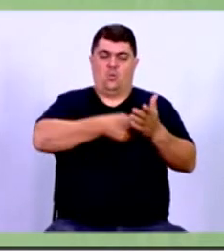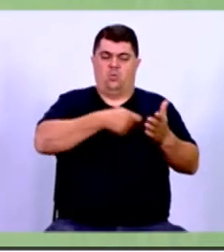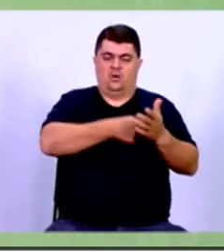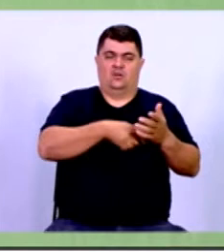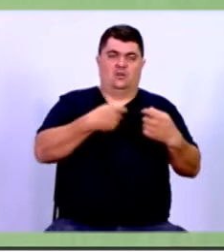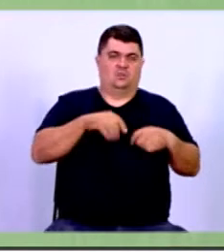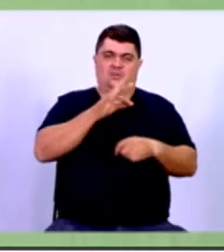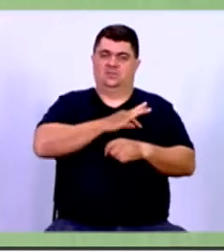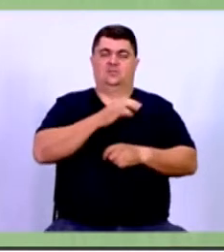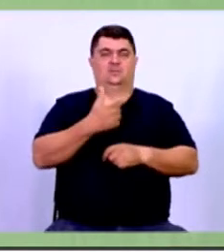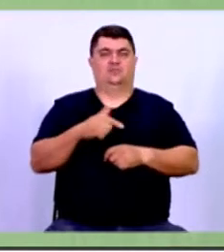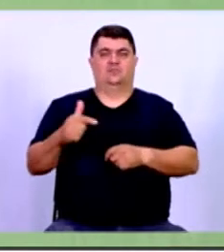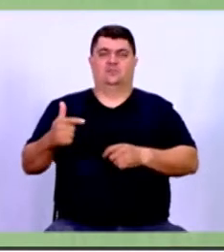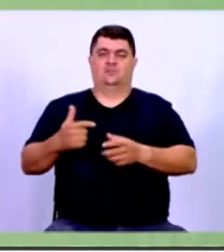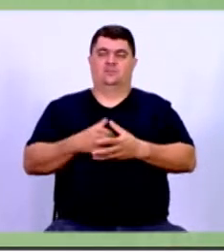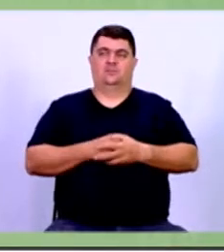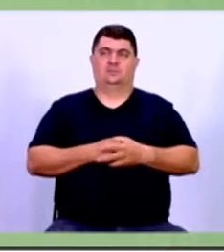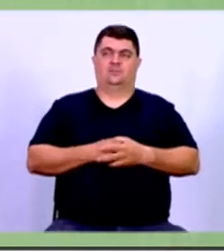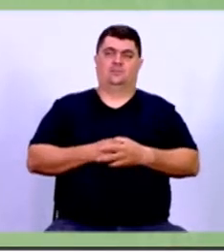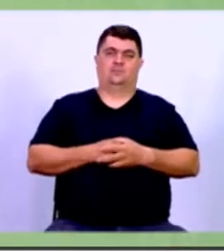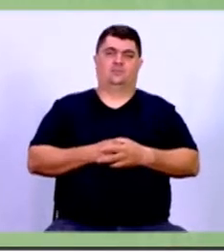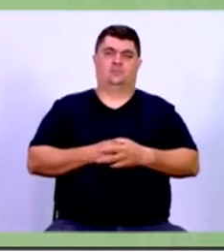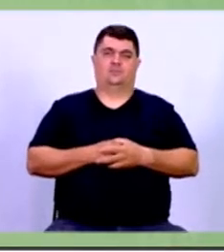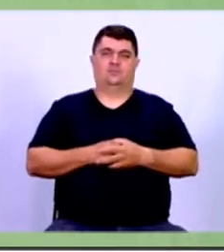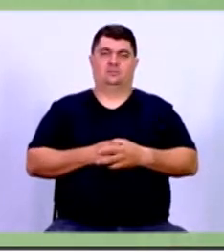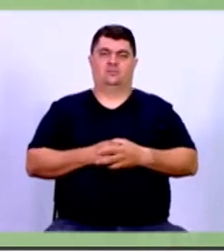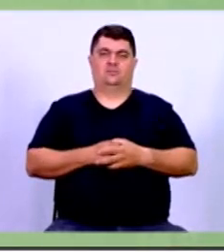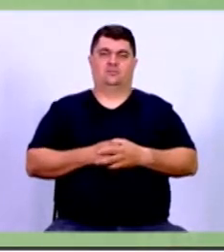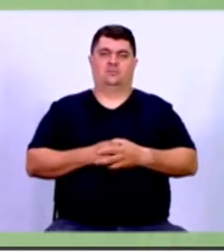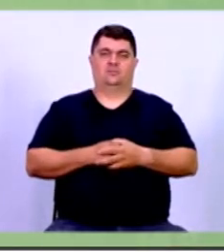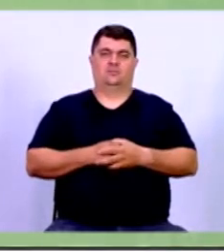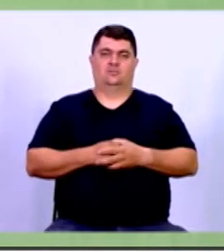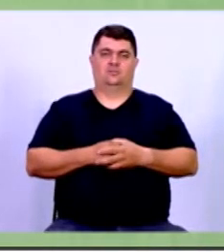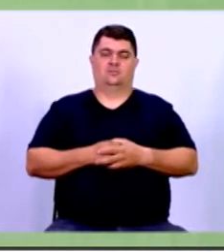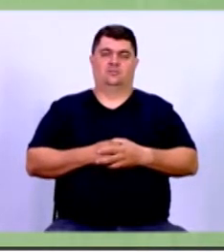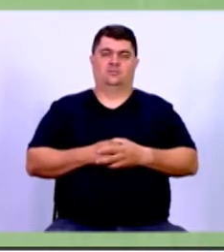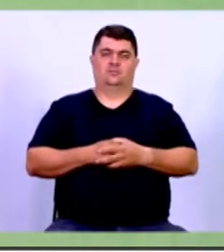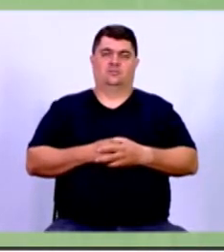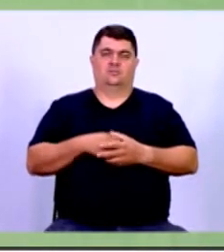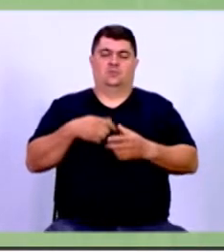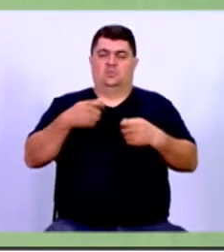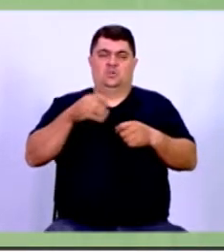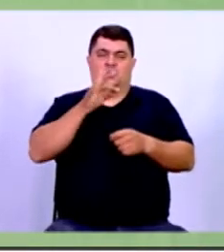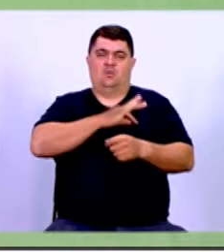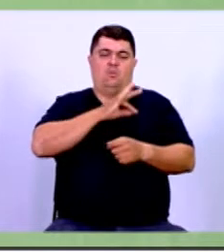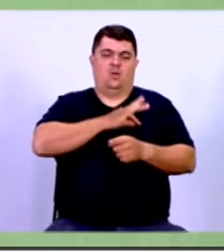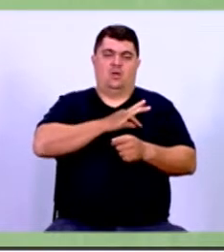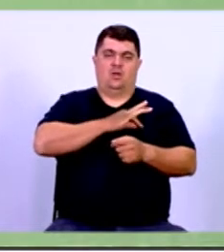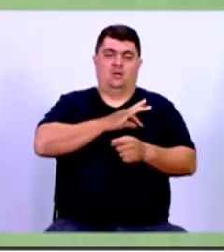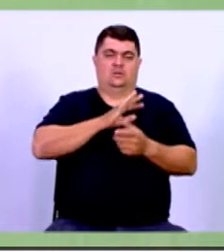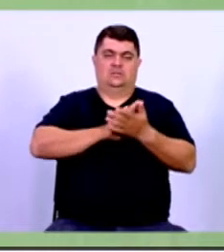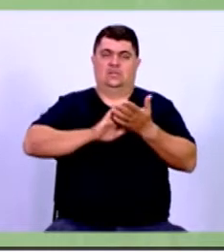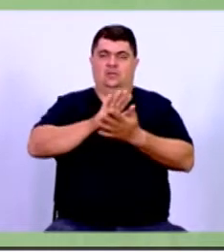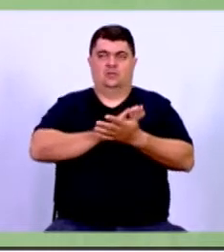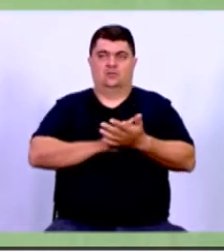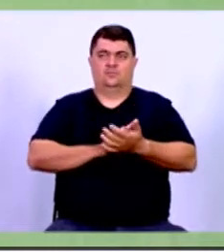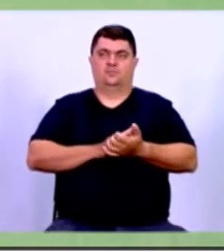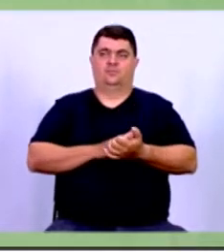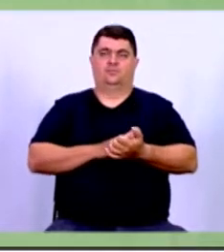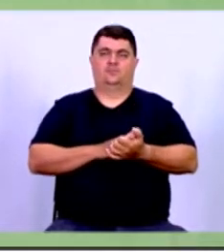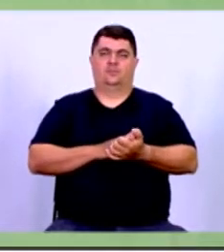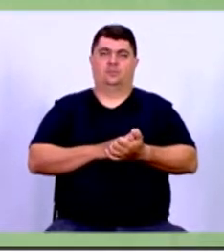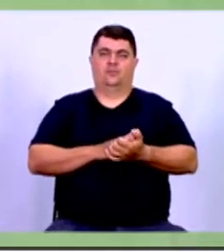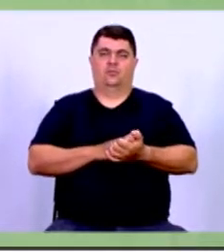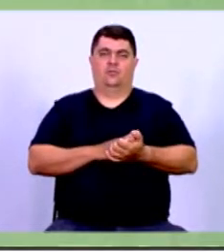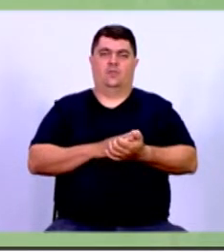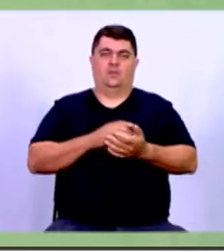as instituições não têm a obrigação de conceder nenhum tipo de remuneração ou auxílio-bolsa.